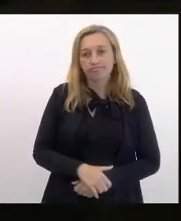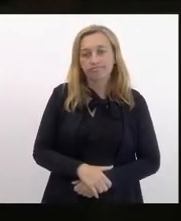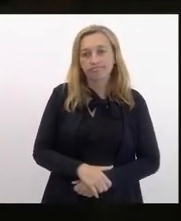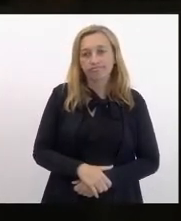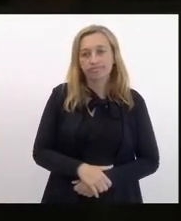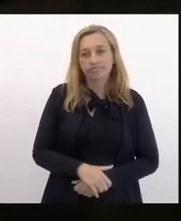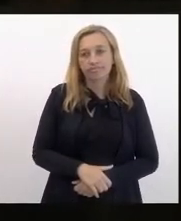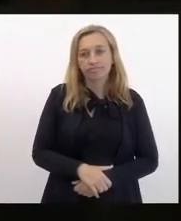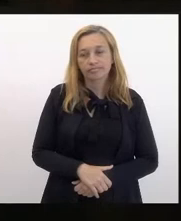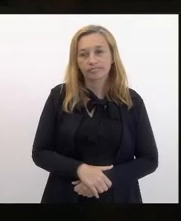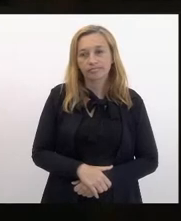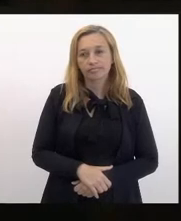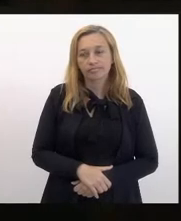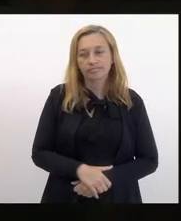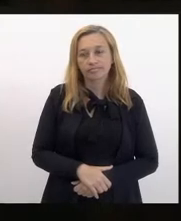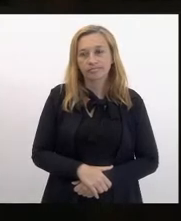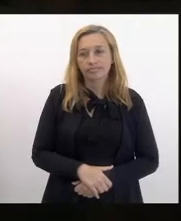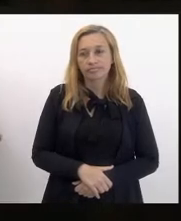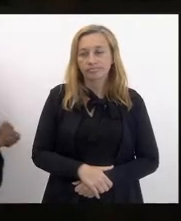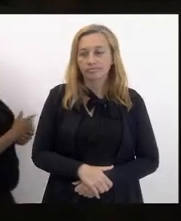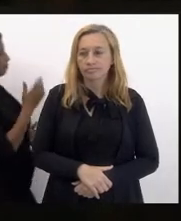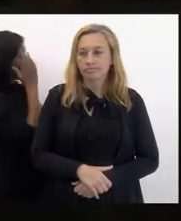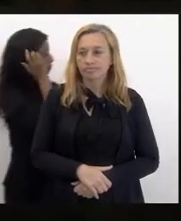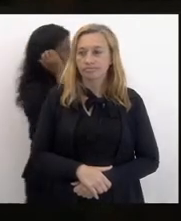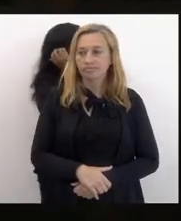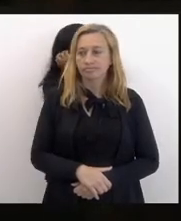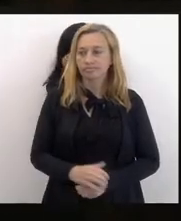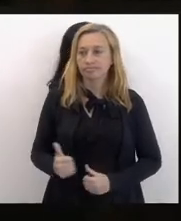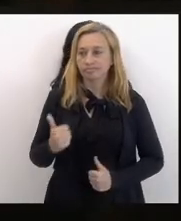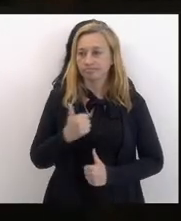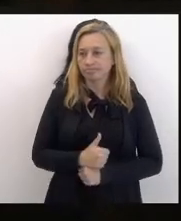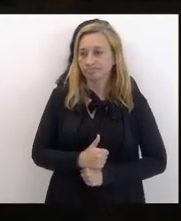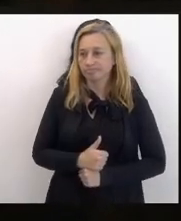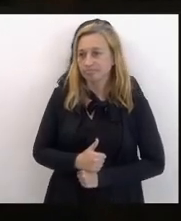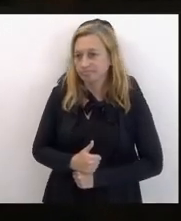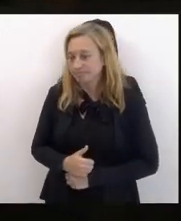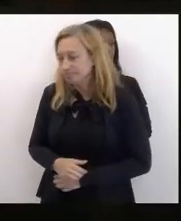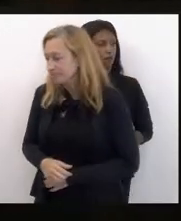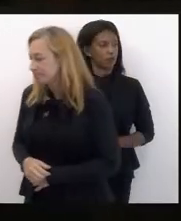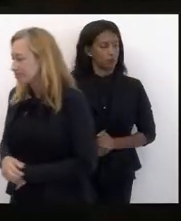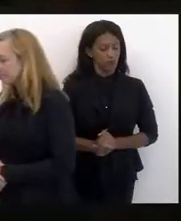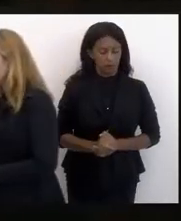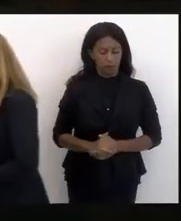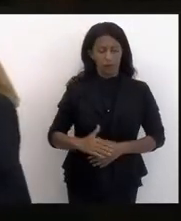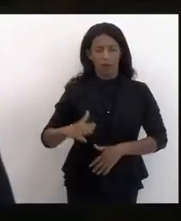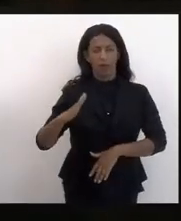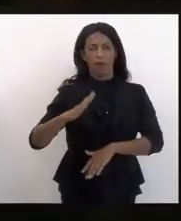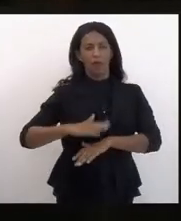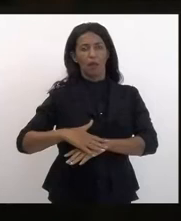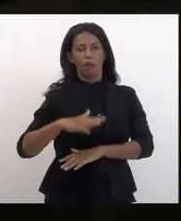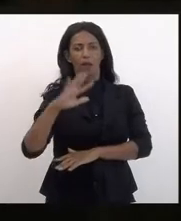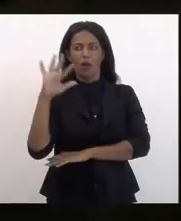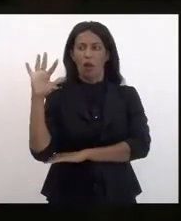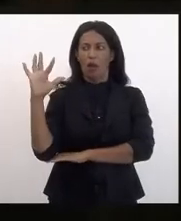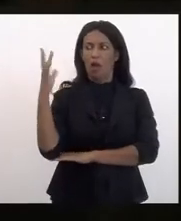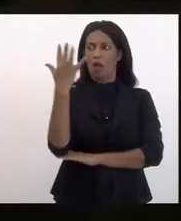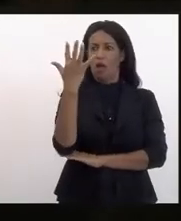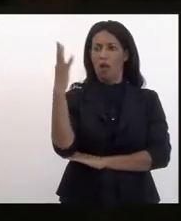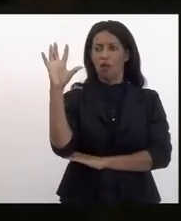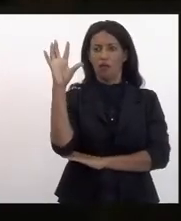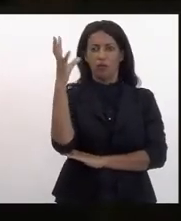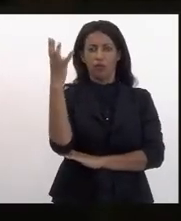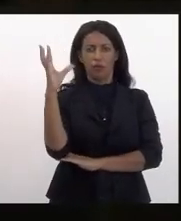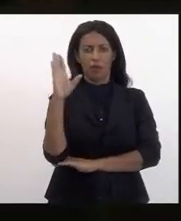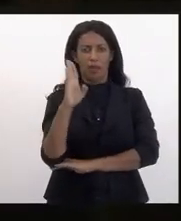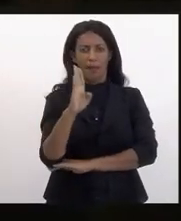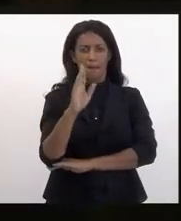Árvore de um tronco majestoso, e o maior baobá que nós temos aqui